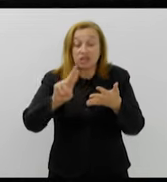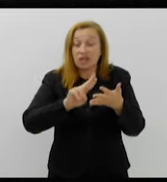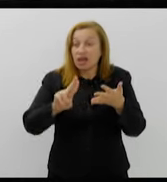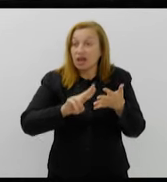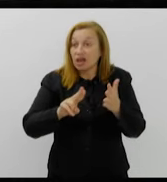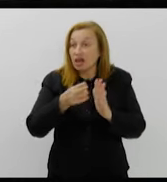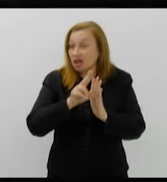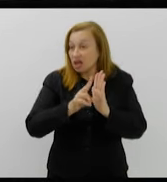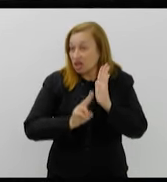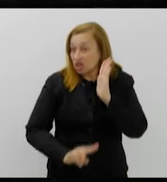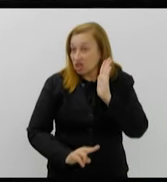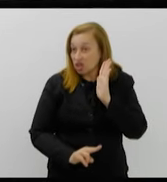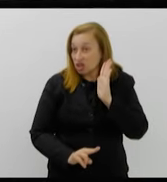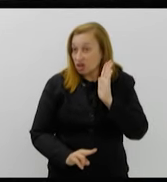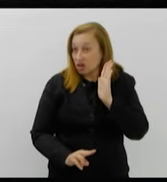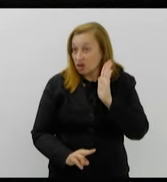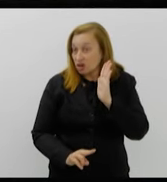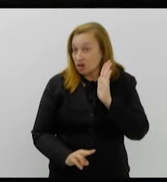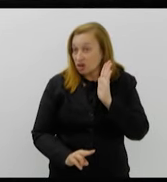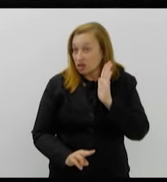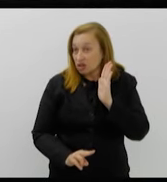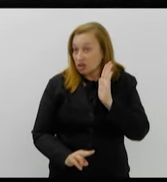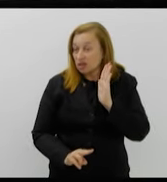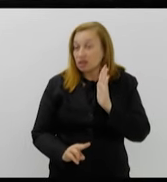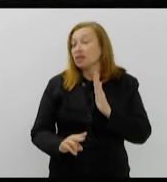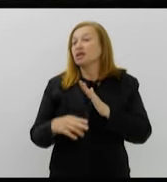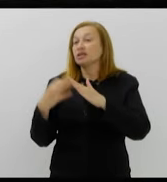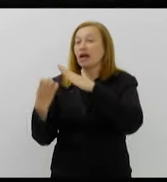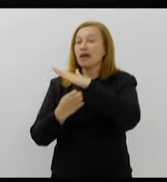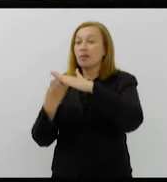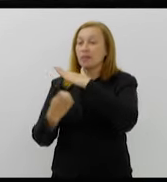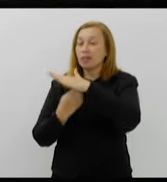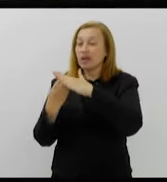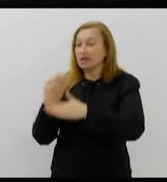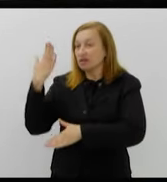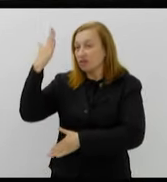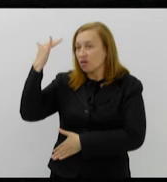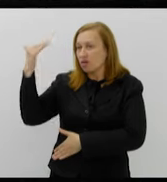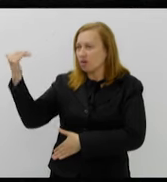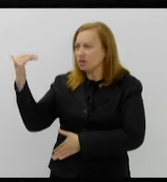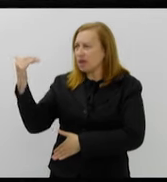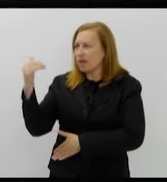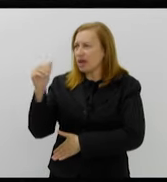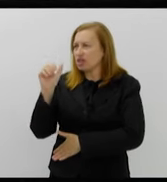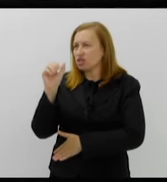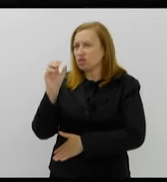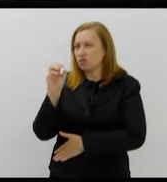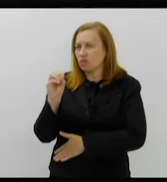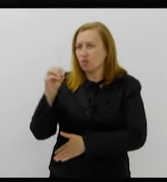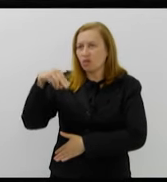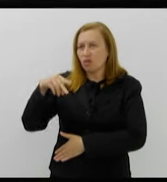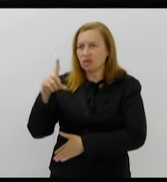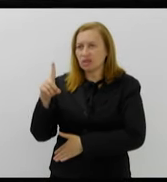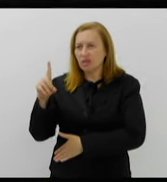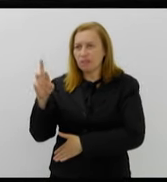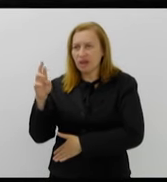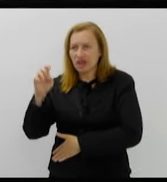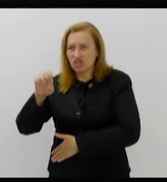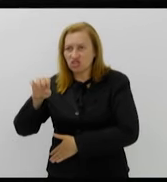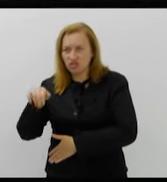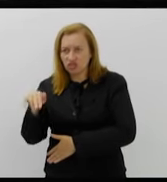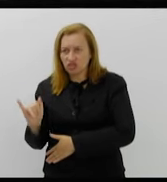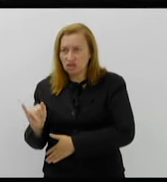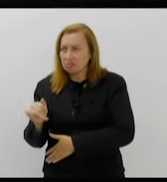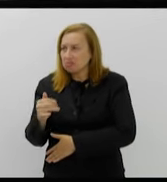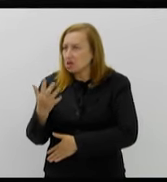Odebrecht dizer com a cara mais deslavada do mundo que ele não tem nada a ver com a